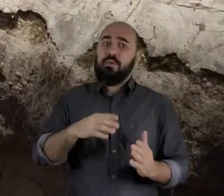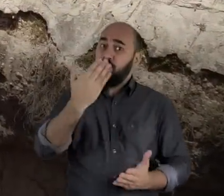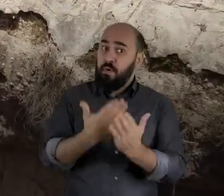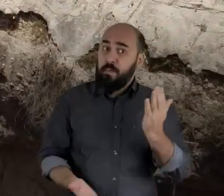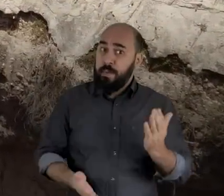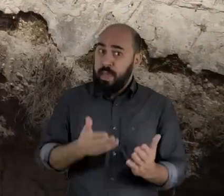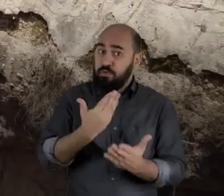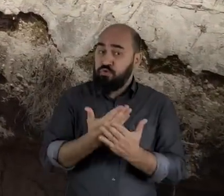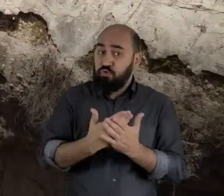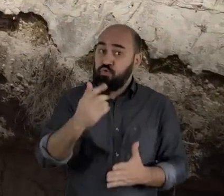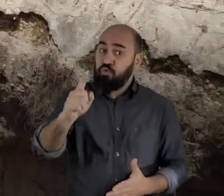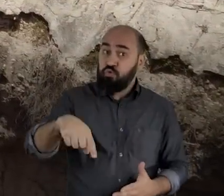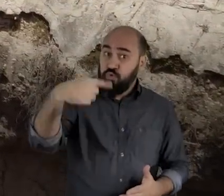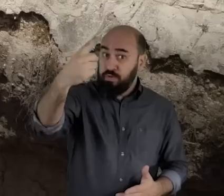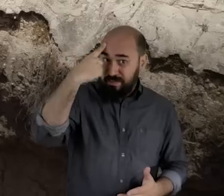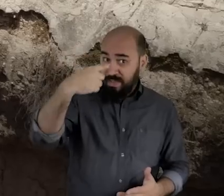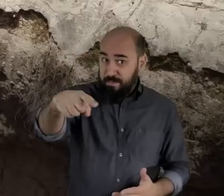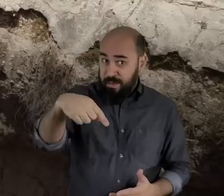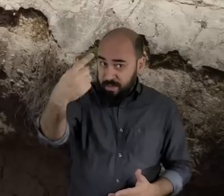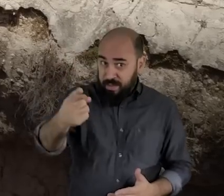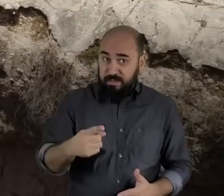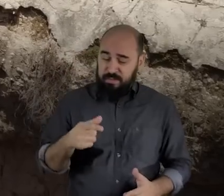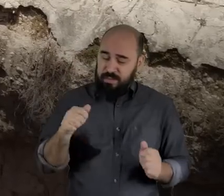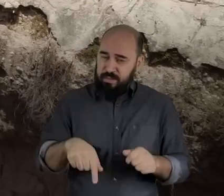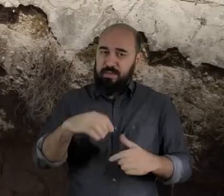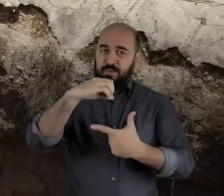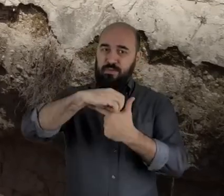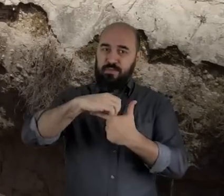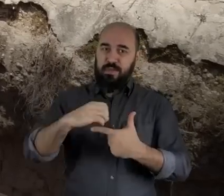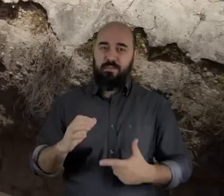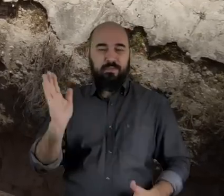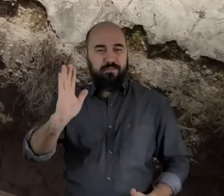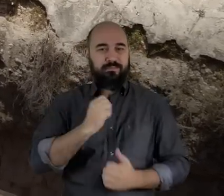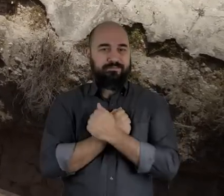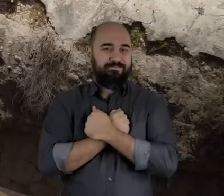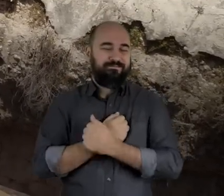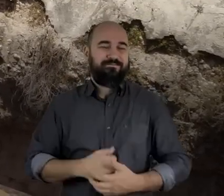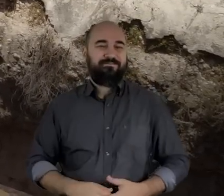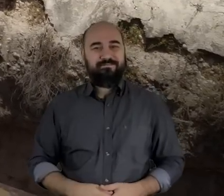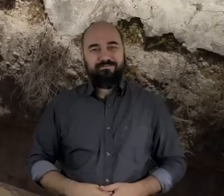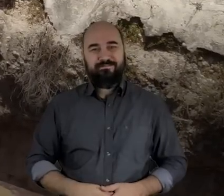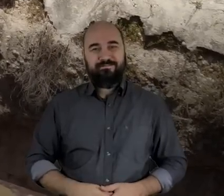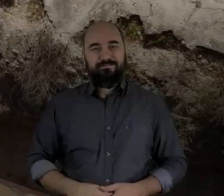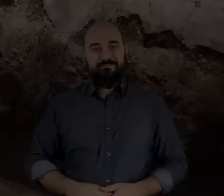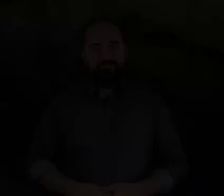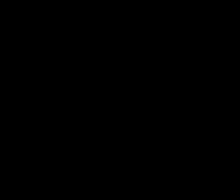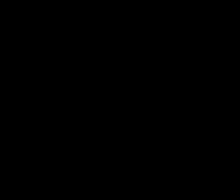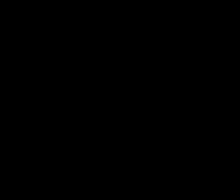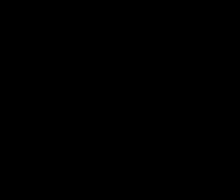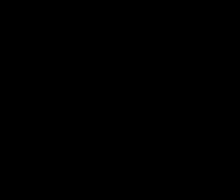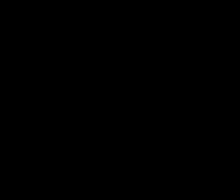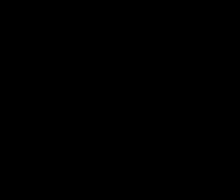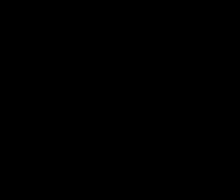não perca a continuação do programa Evidências na semana que vem aqui na TV Novo Tempo. Um grande abraço e até lá. Tchau, tchau.